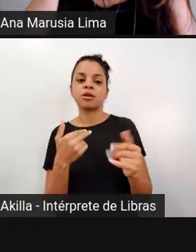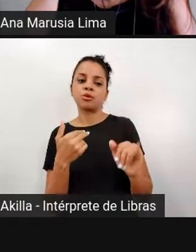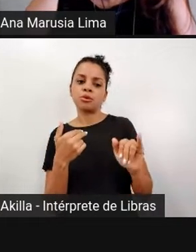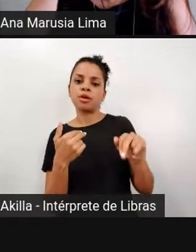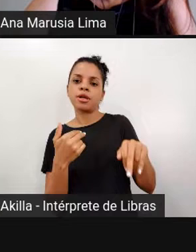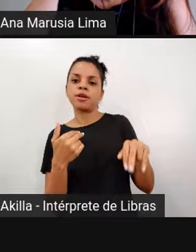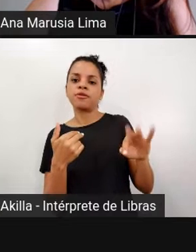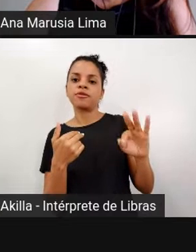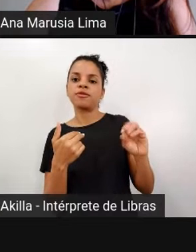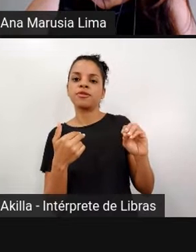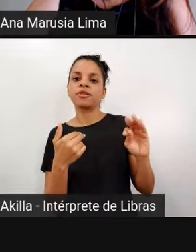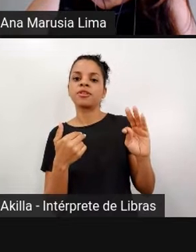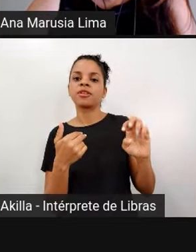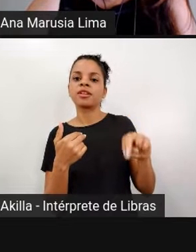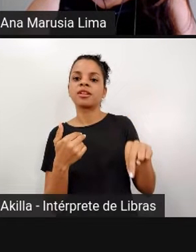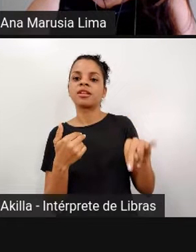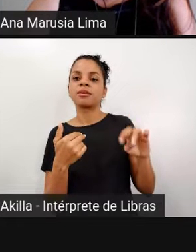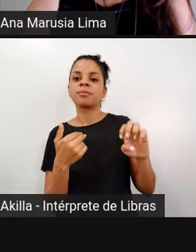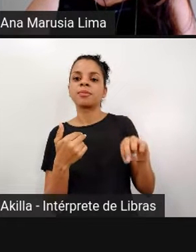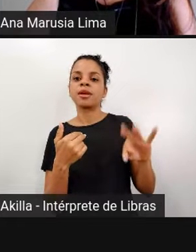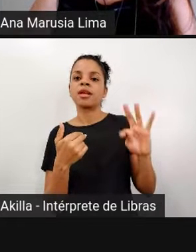questionamento necessário para a democracia.